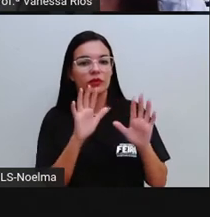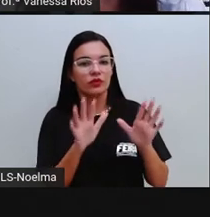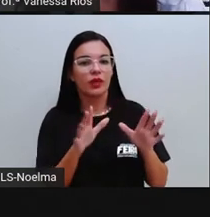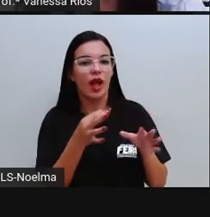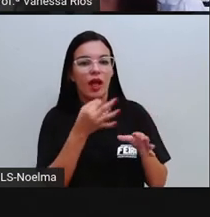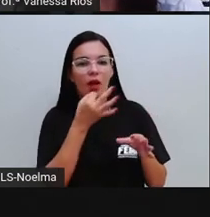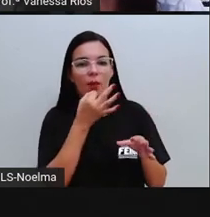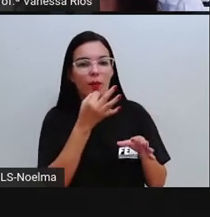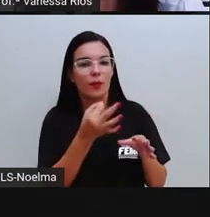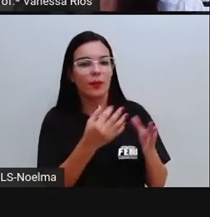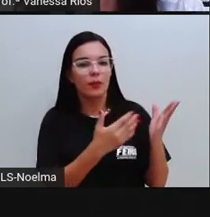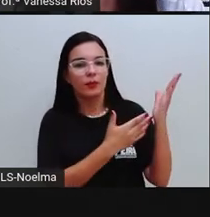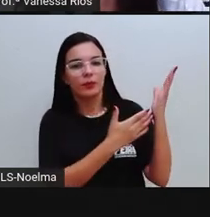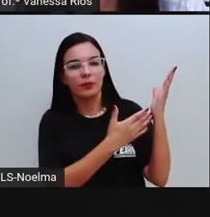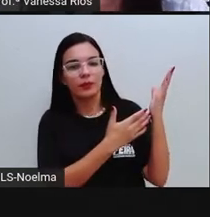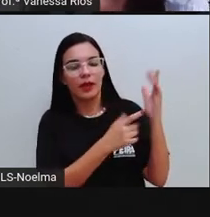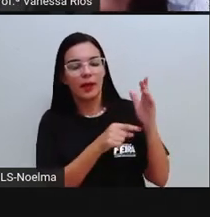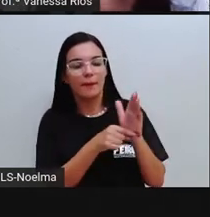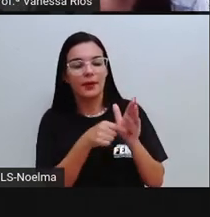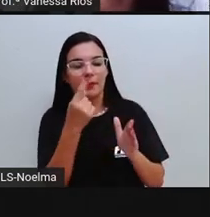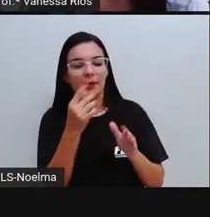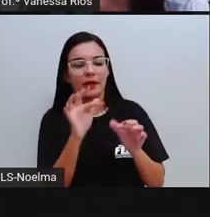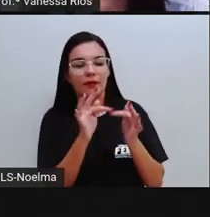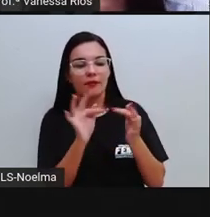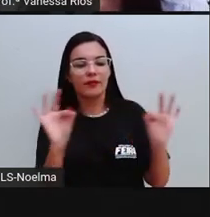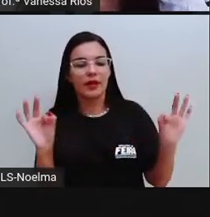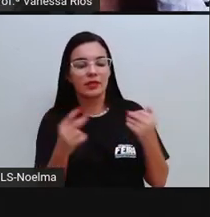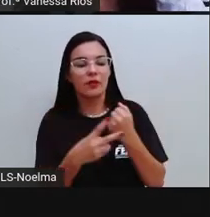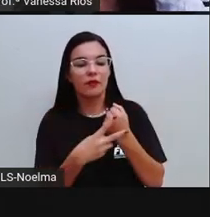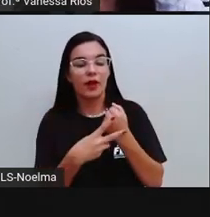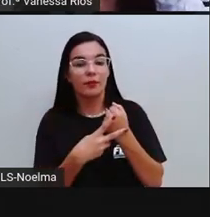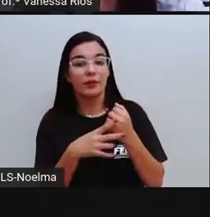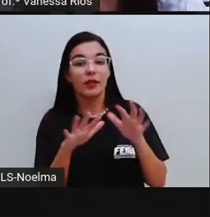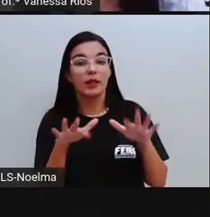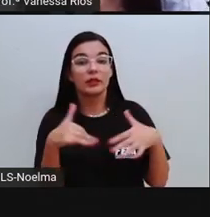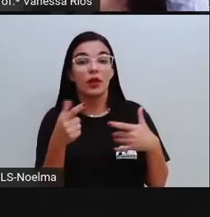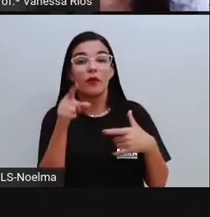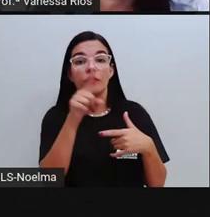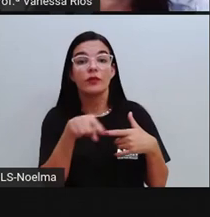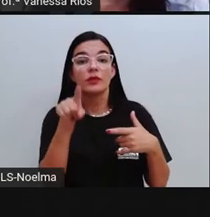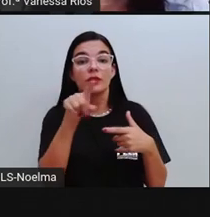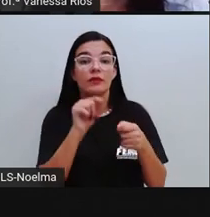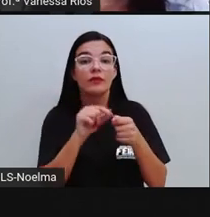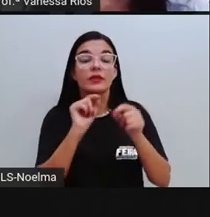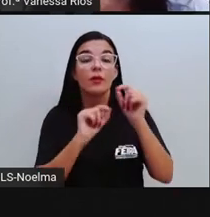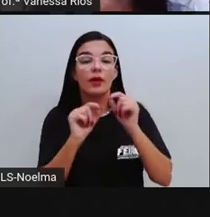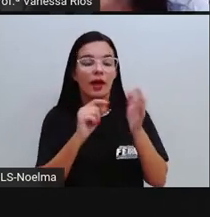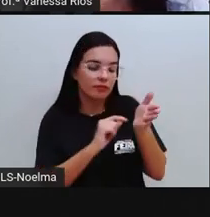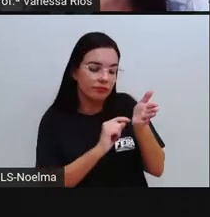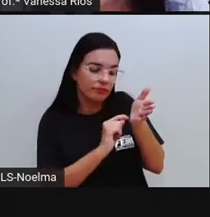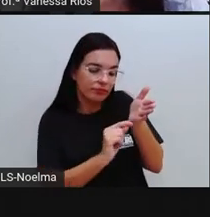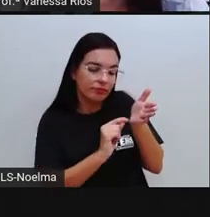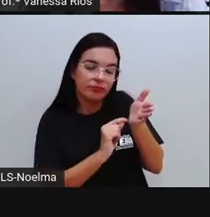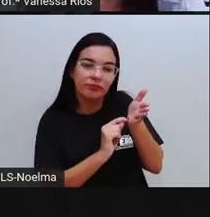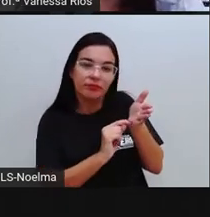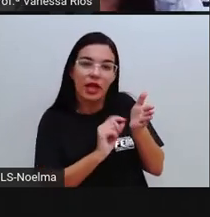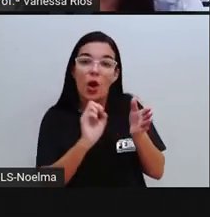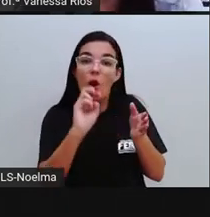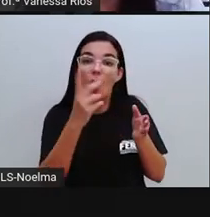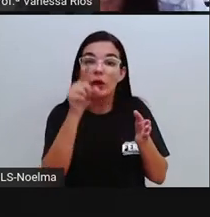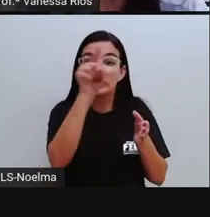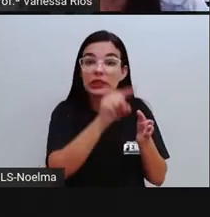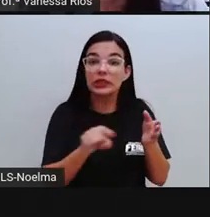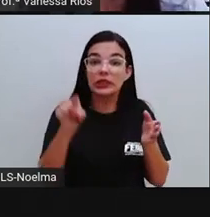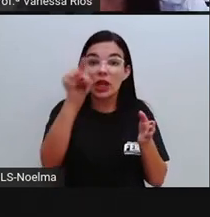a dica ali do verbo da primeira frase. Então, o que é que vocês vão fazer? Passar um tracinho embaixo ou